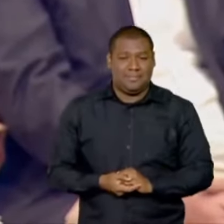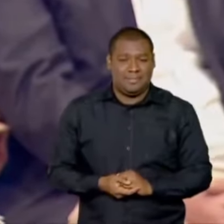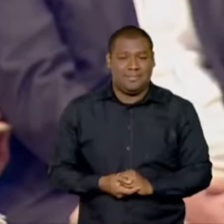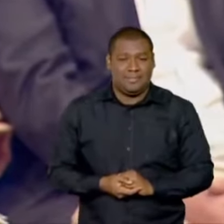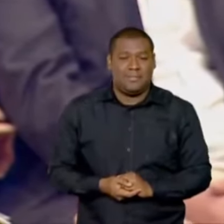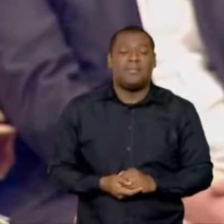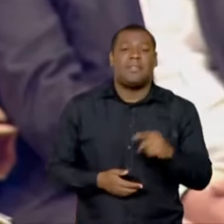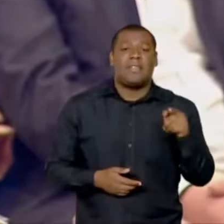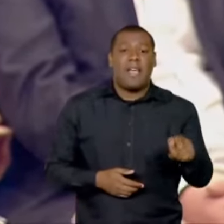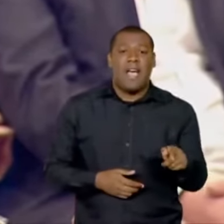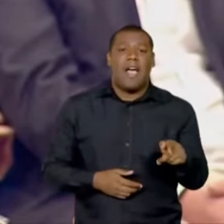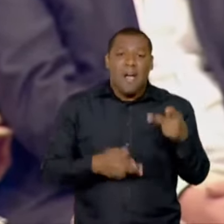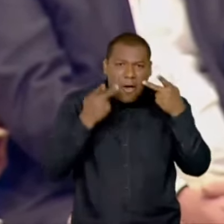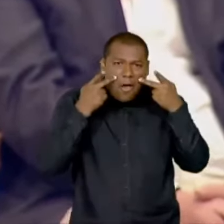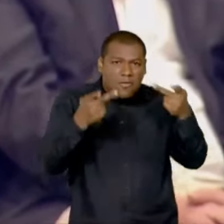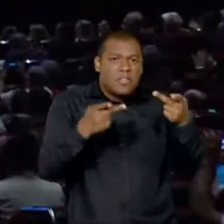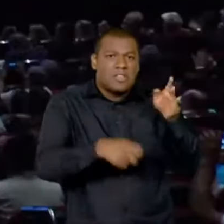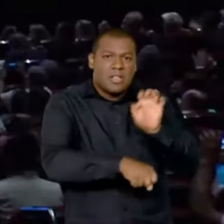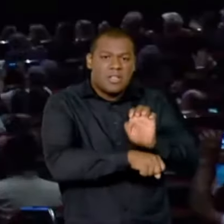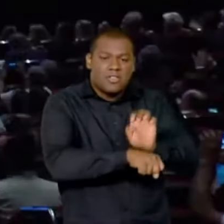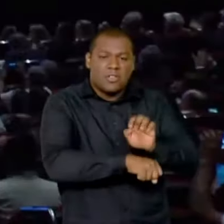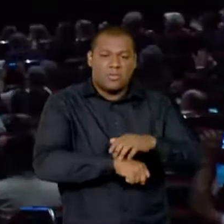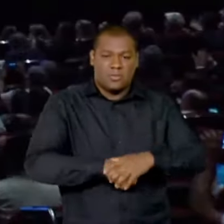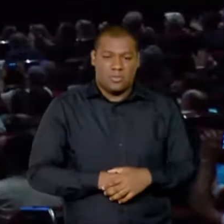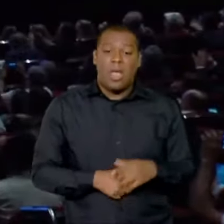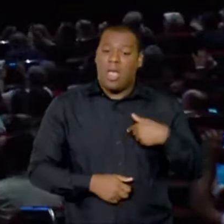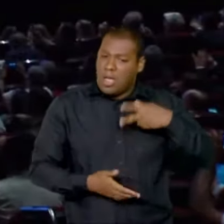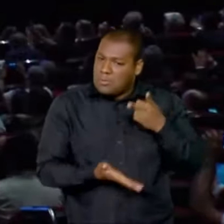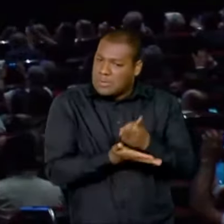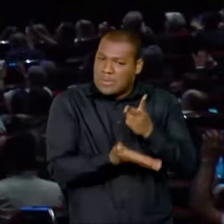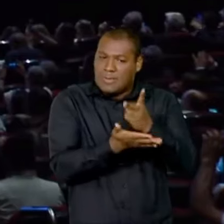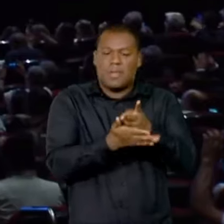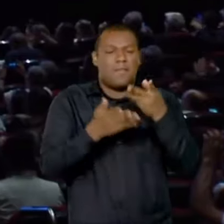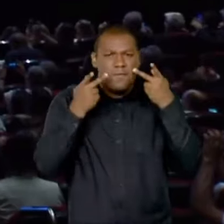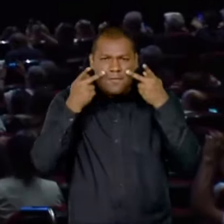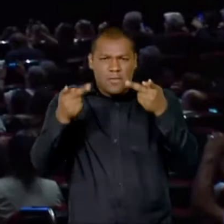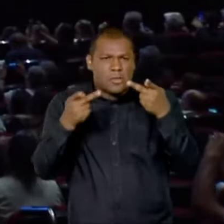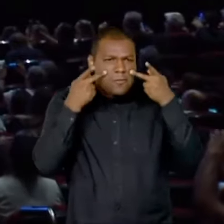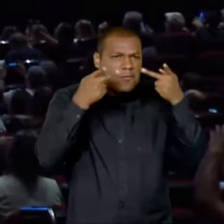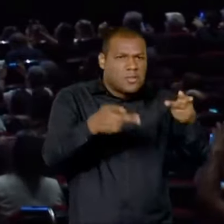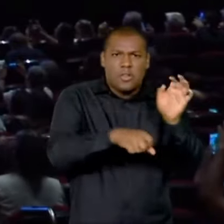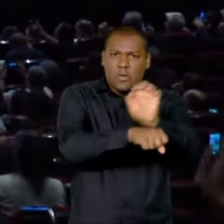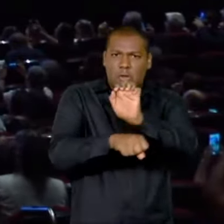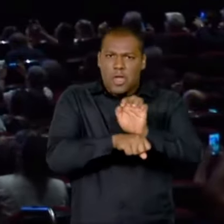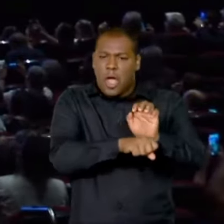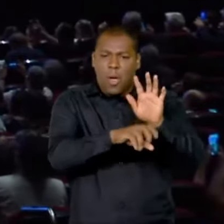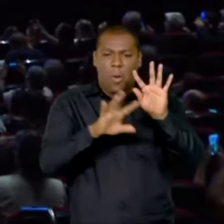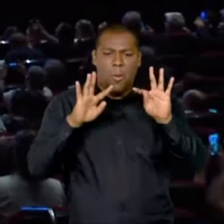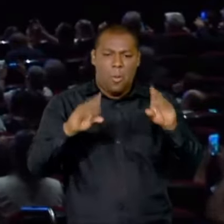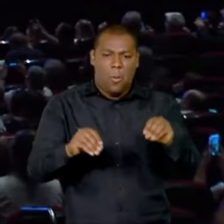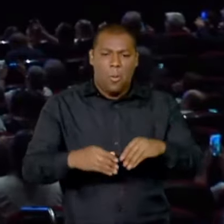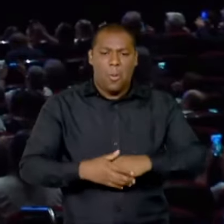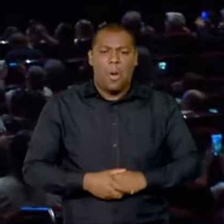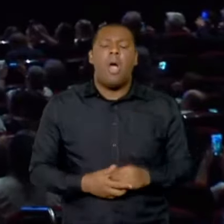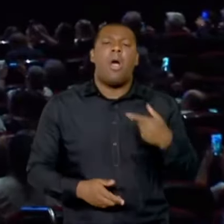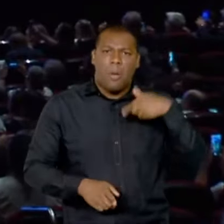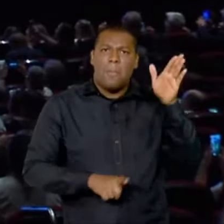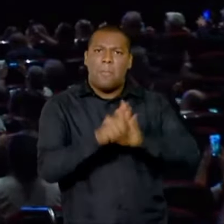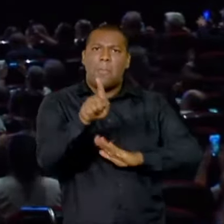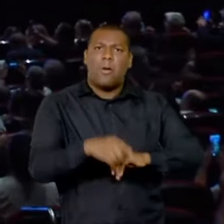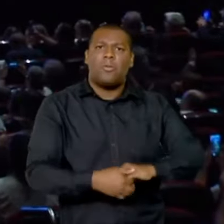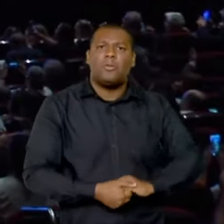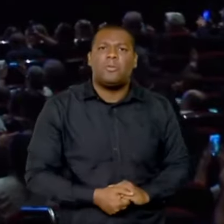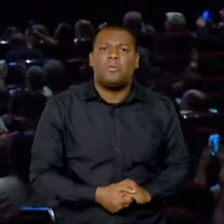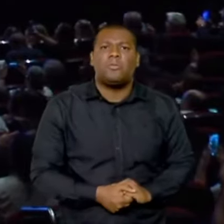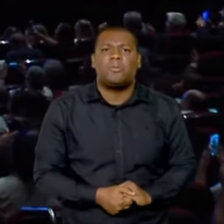você chega no estado, governador, e eu faço isso sempre, e eu pergunto assim, eu gostaria